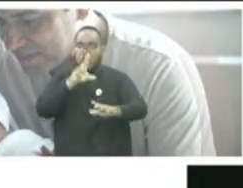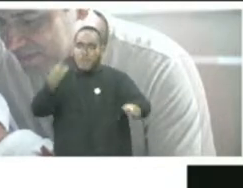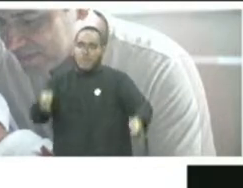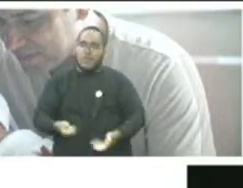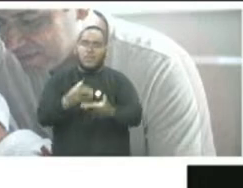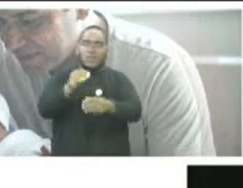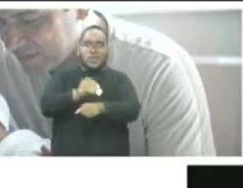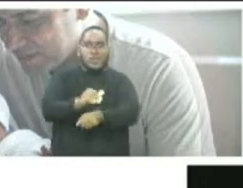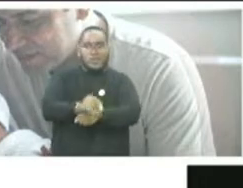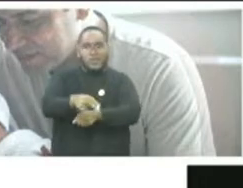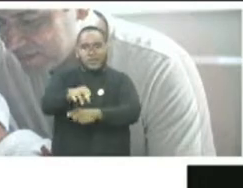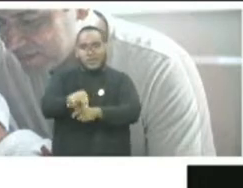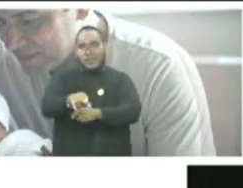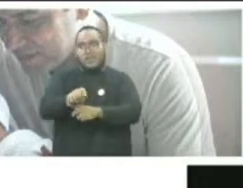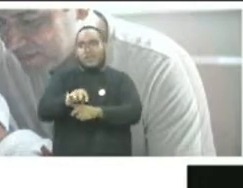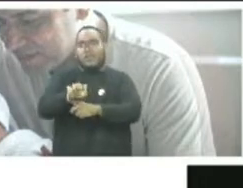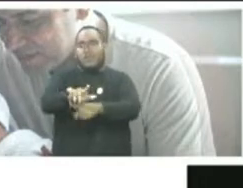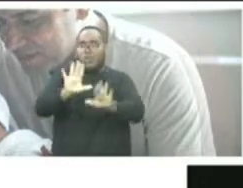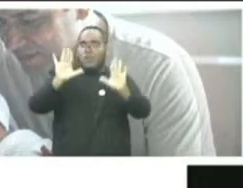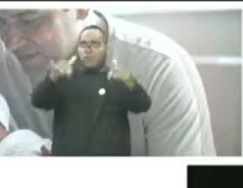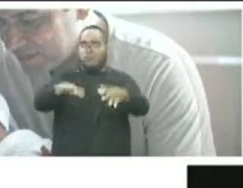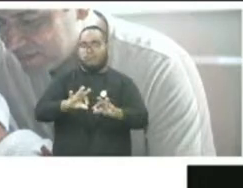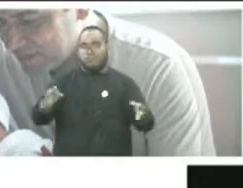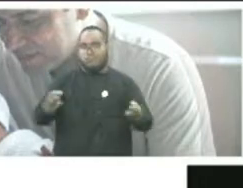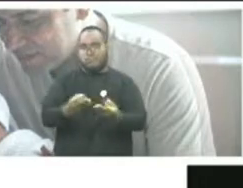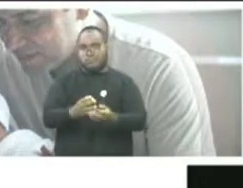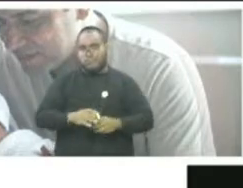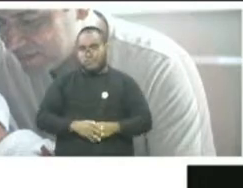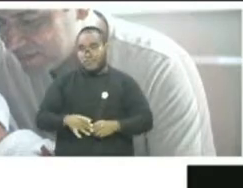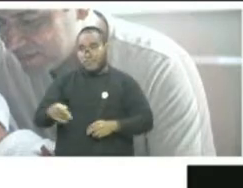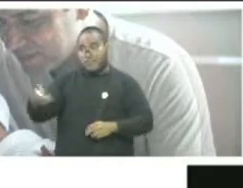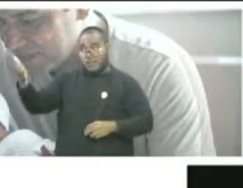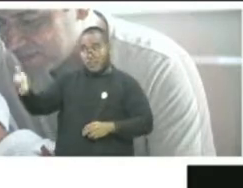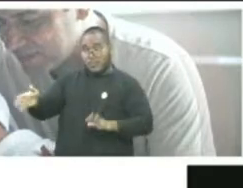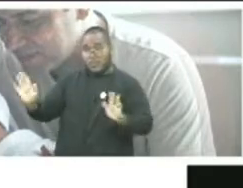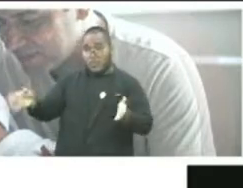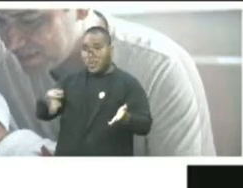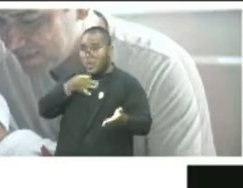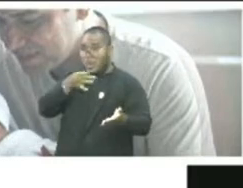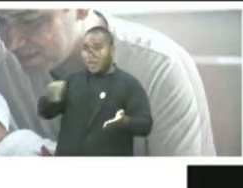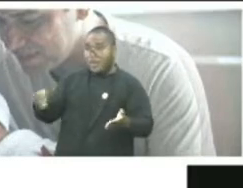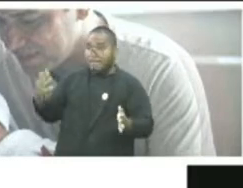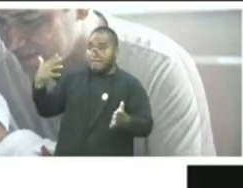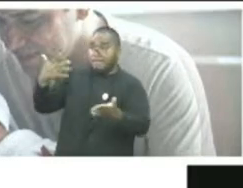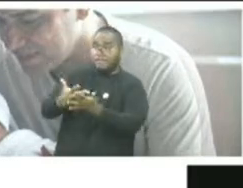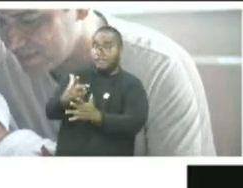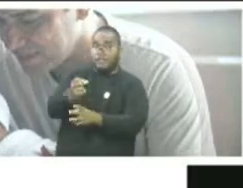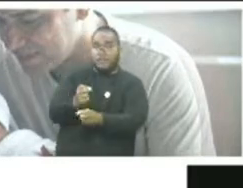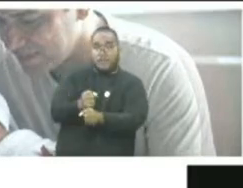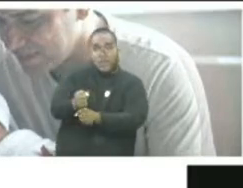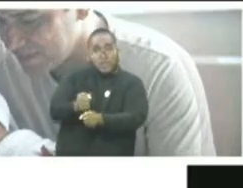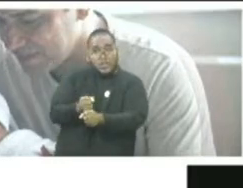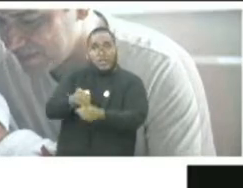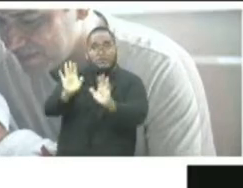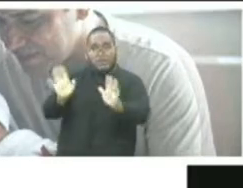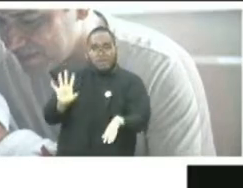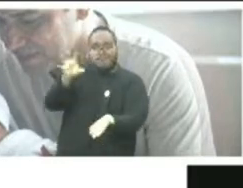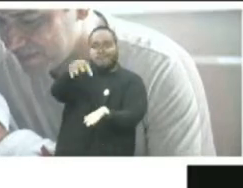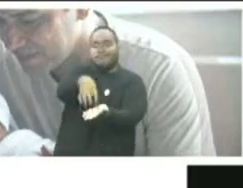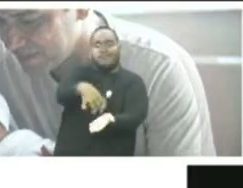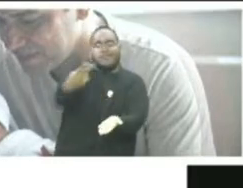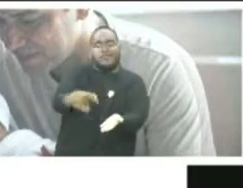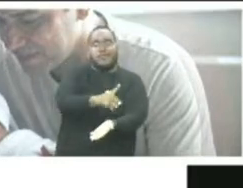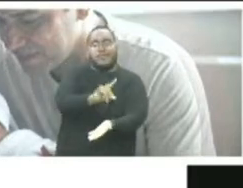centrado na família. Como a Zene comentou, né, depois de 20 anos, o Brasil volta a sediar esse congresso, reafirmando seu compromisso com